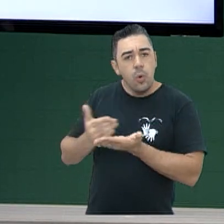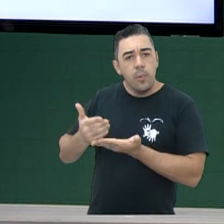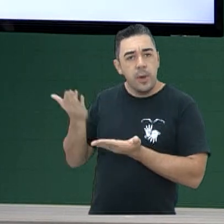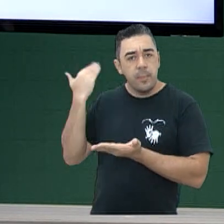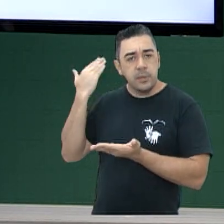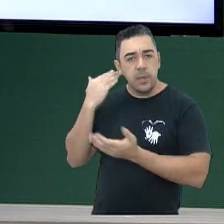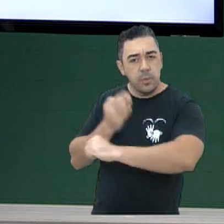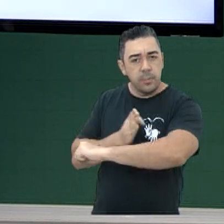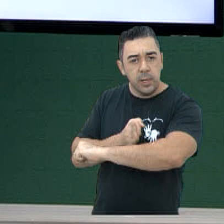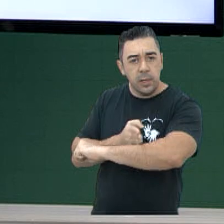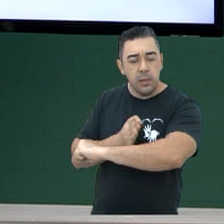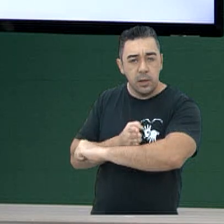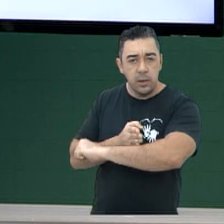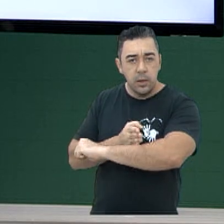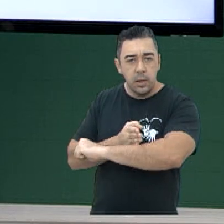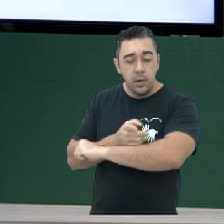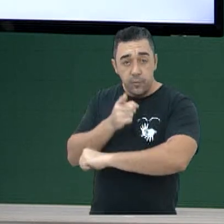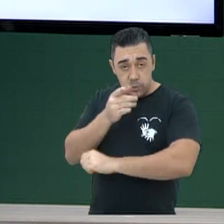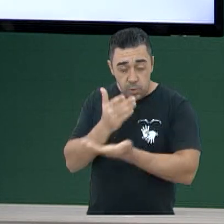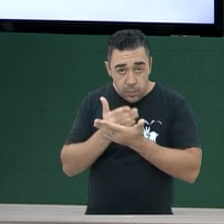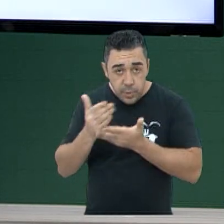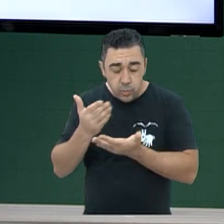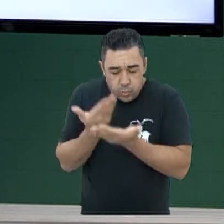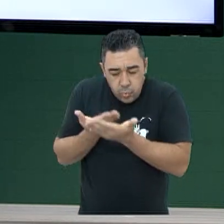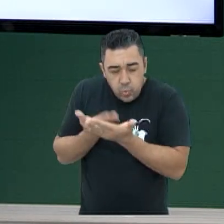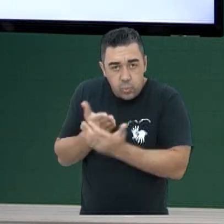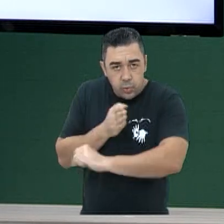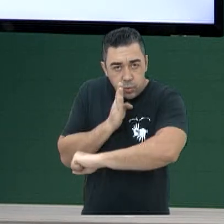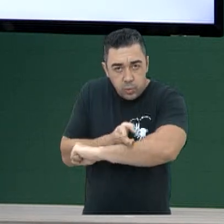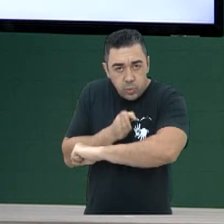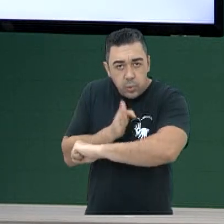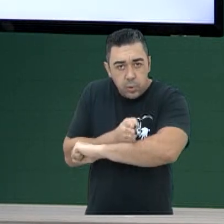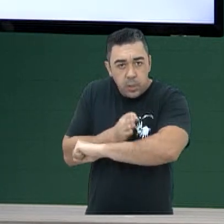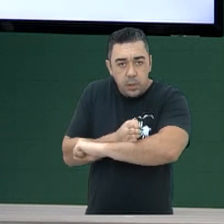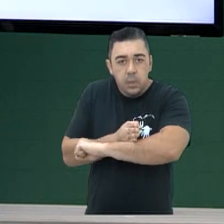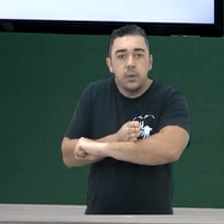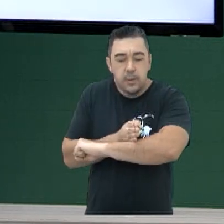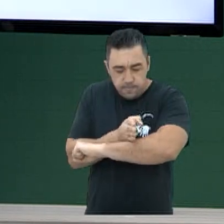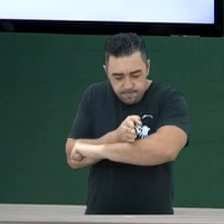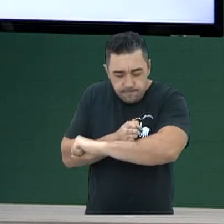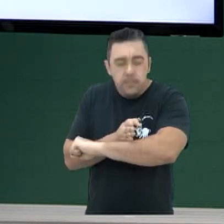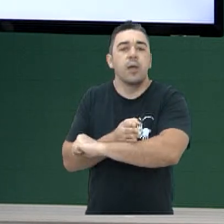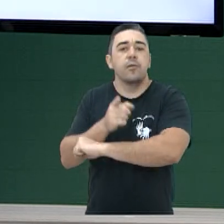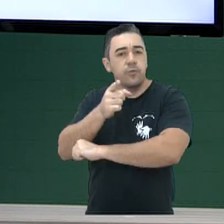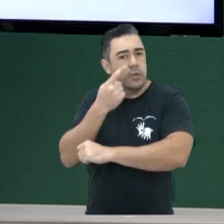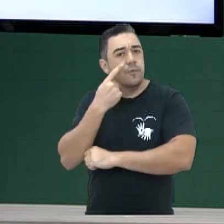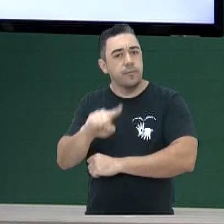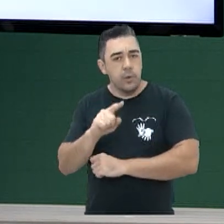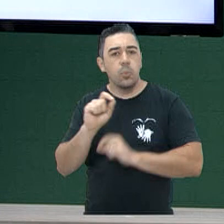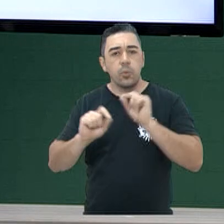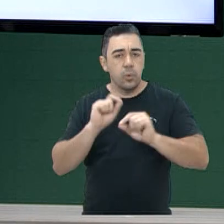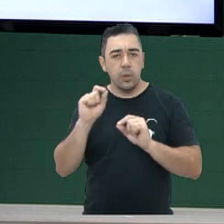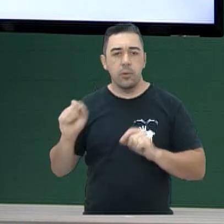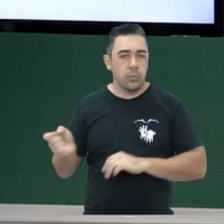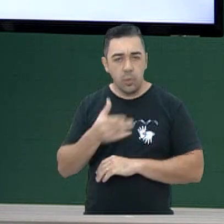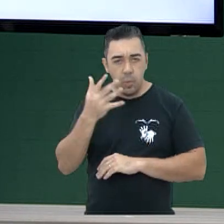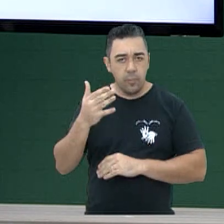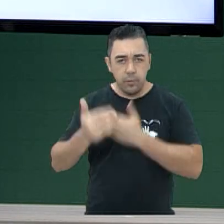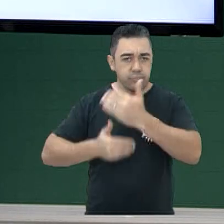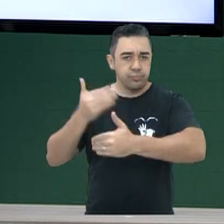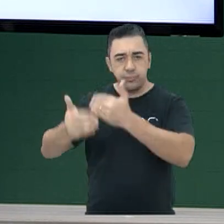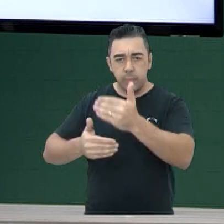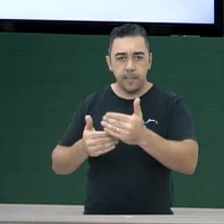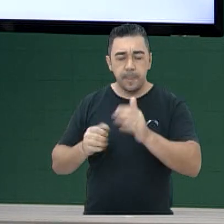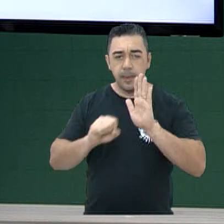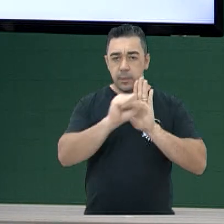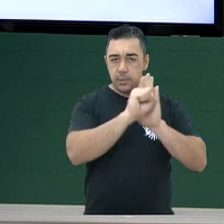do período medieval, né? Então, quando vocês entraram lá no estudo da Idade Média, vocês devem ter passado por isso. Então, quando vocês viram lá a partir